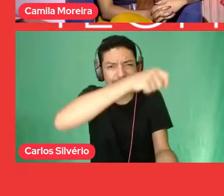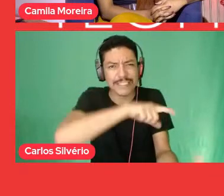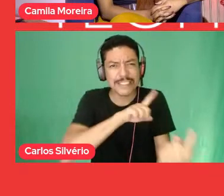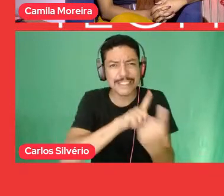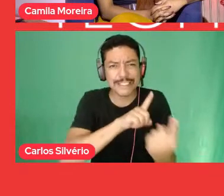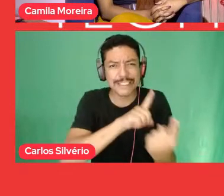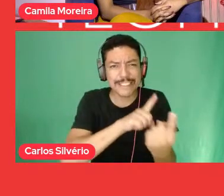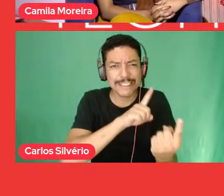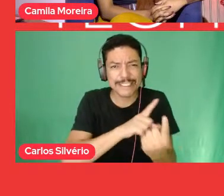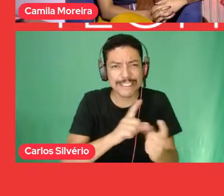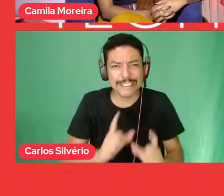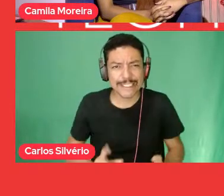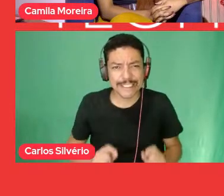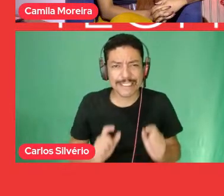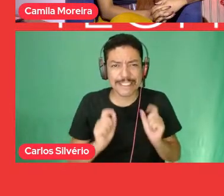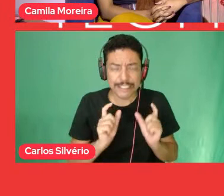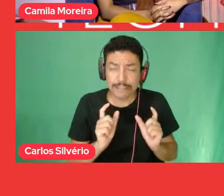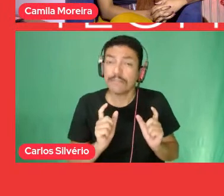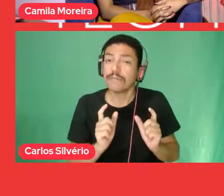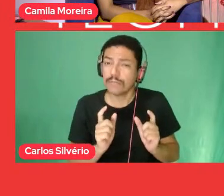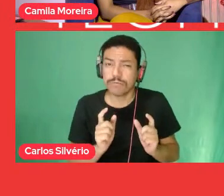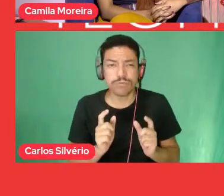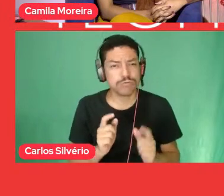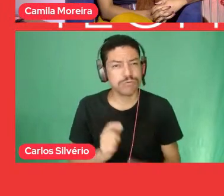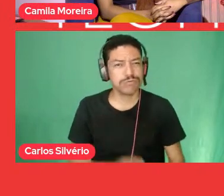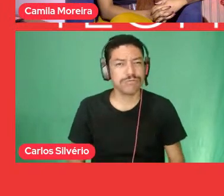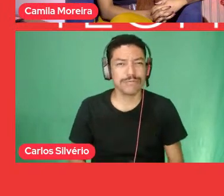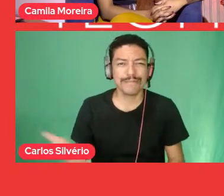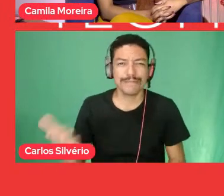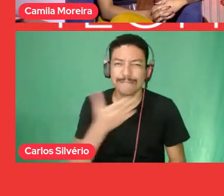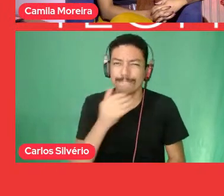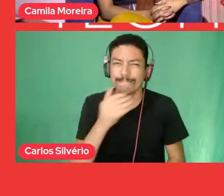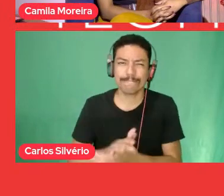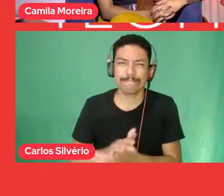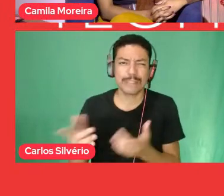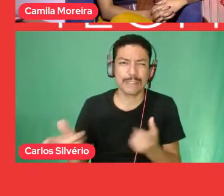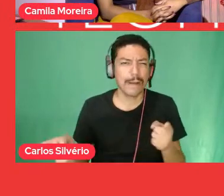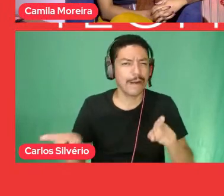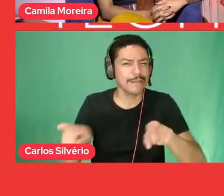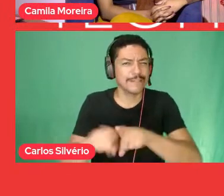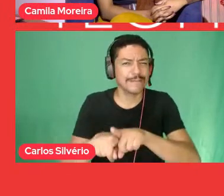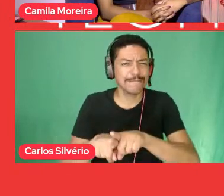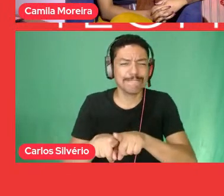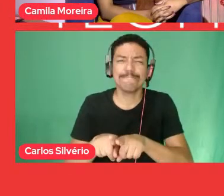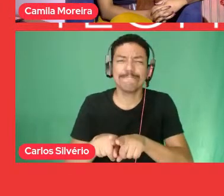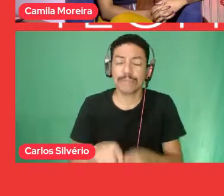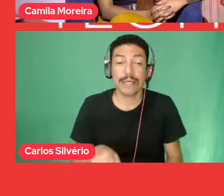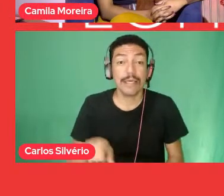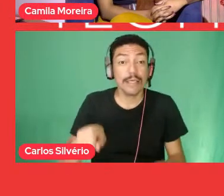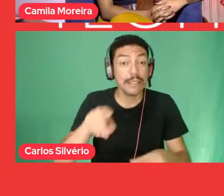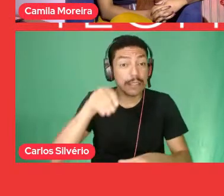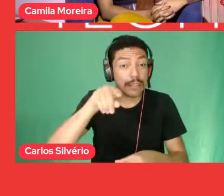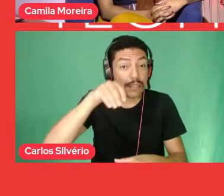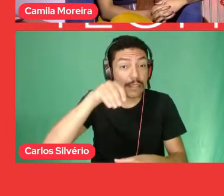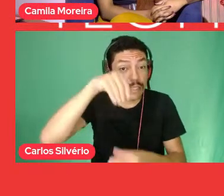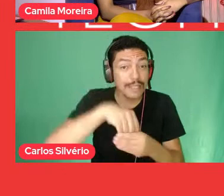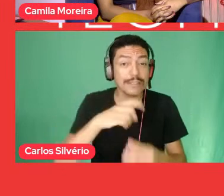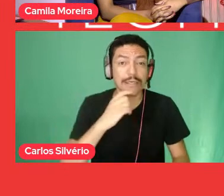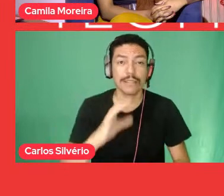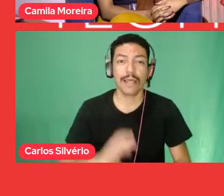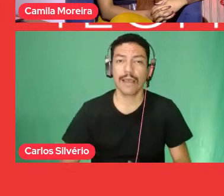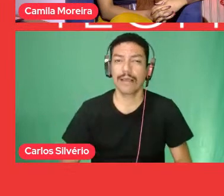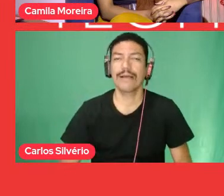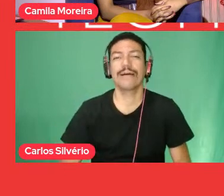exemplo, né, tão maior do que o meu próprio marido como um aliado. E dentro da CIT? Dentro da CIT, eu